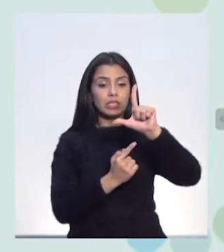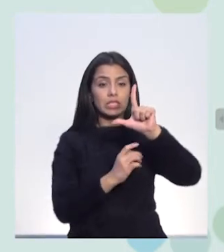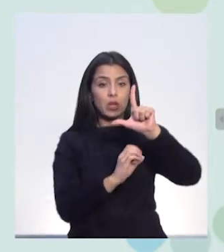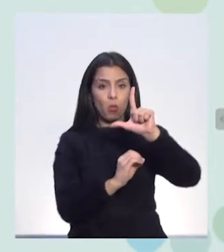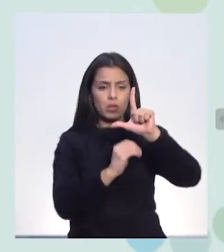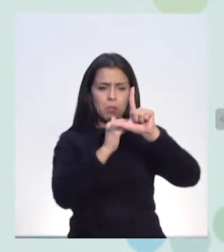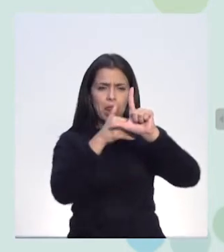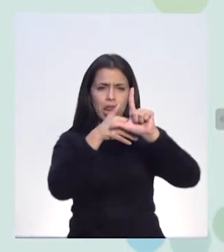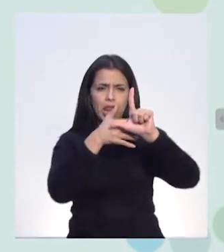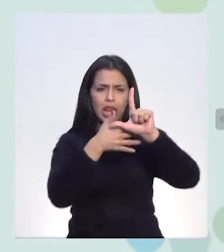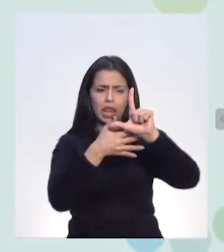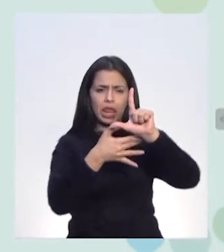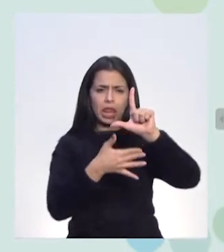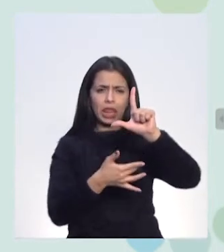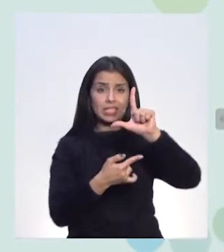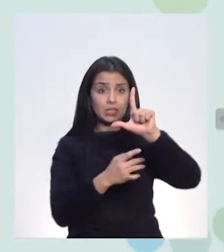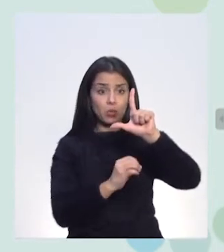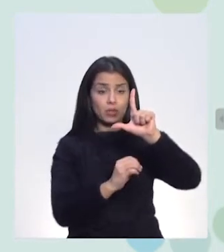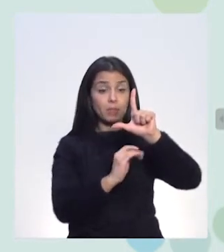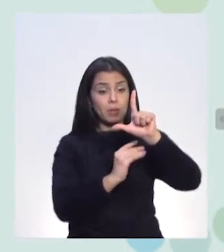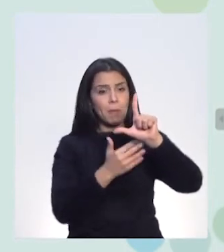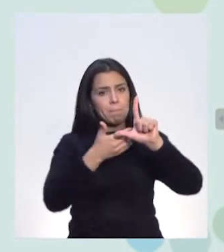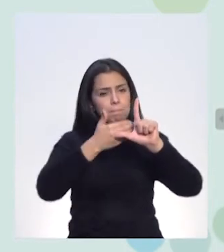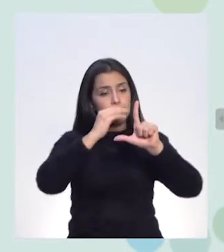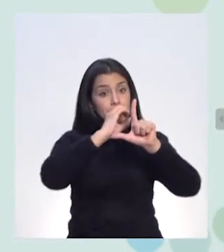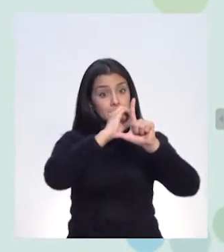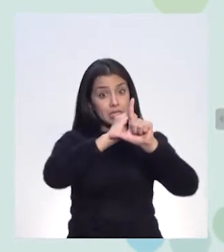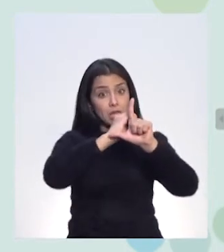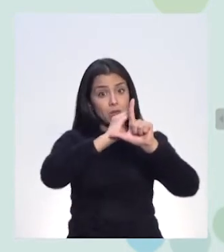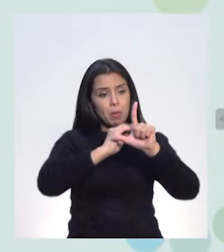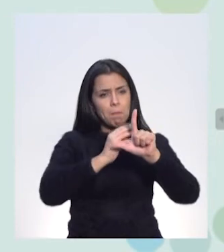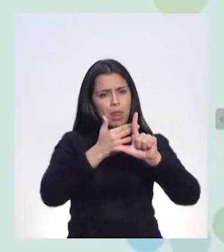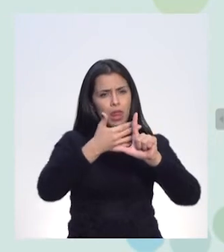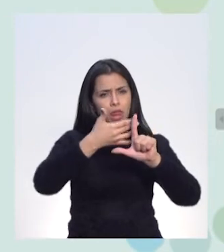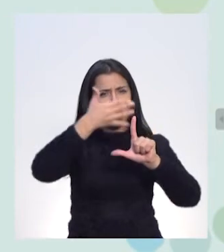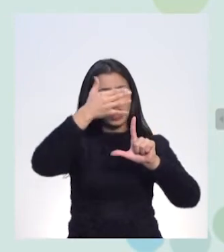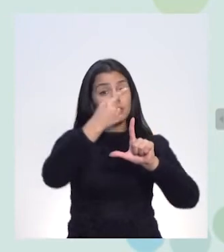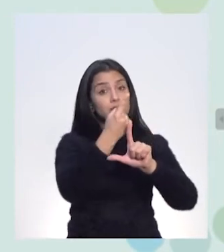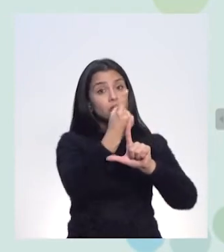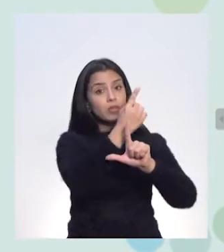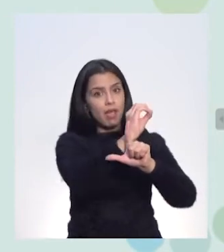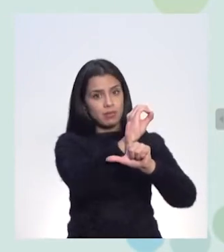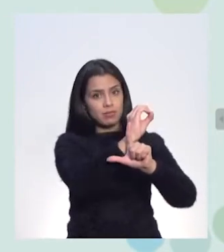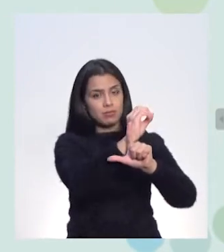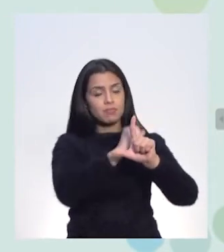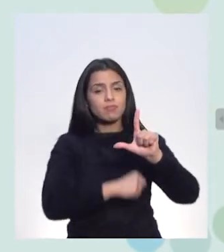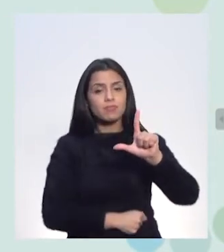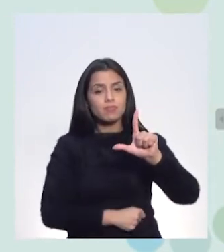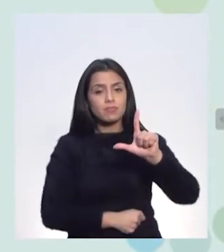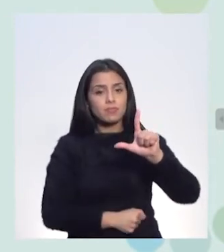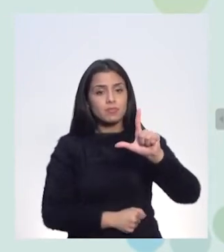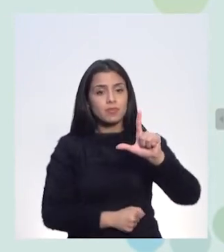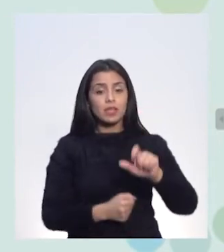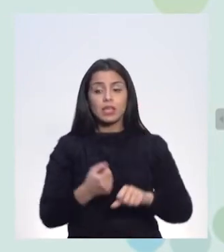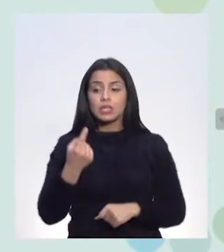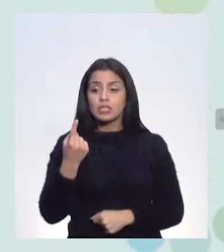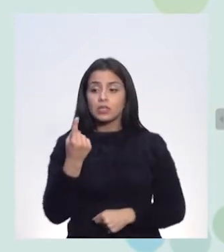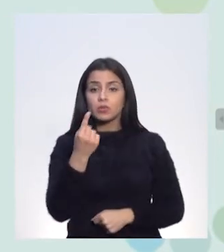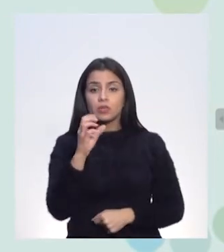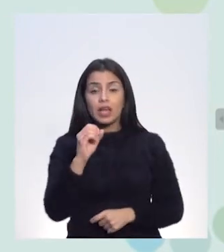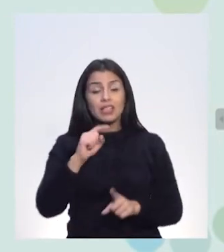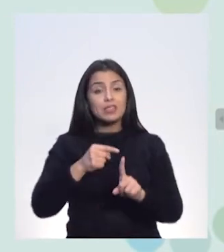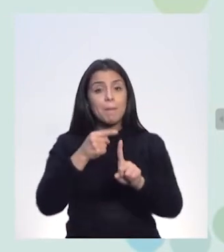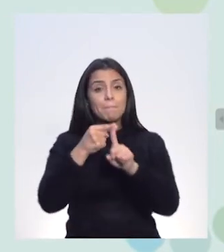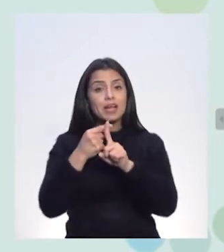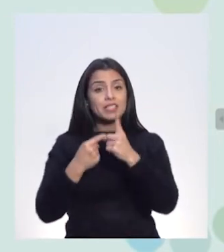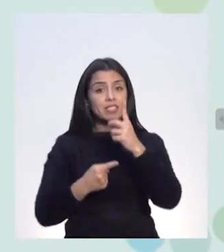números. Do 0 até o 110, eu tenho 110 números. 110 mais 150